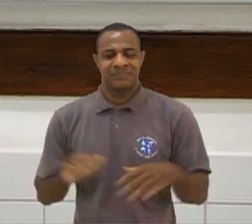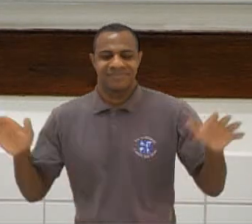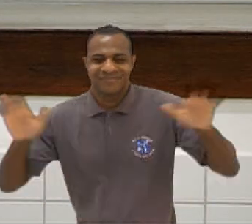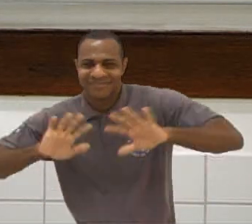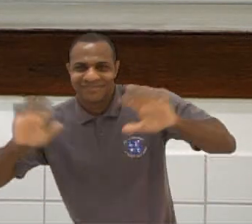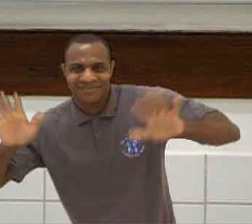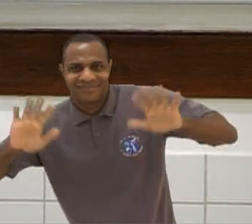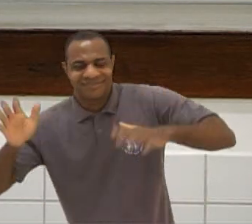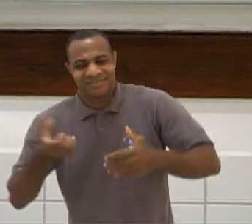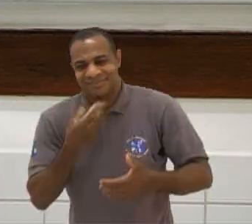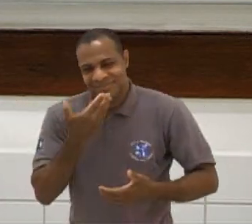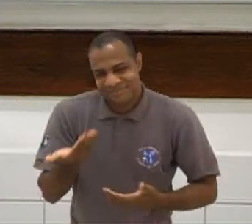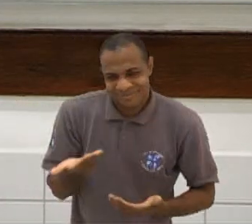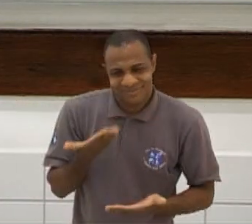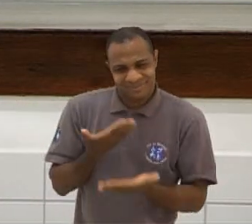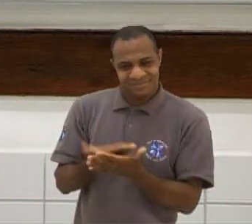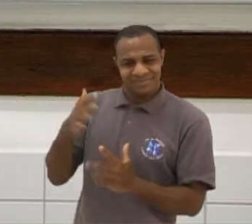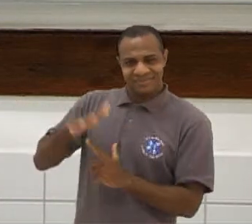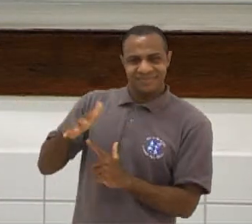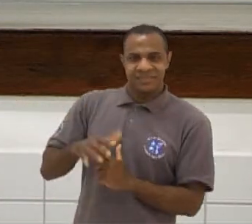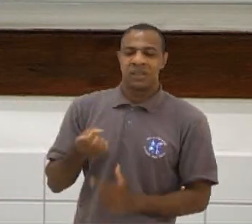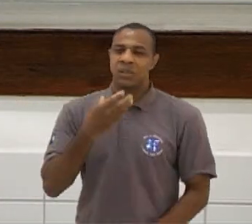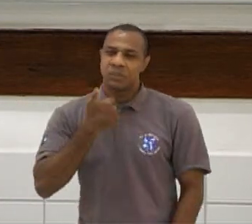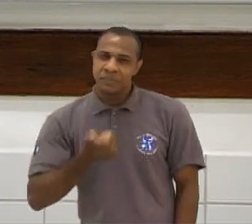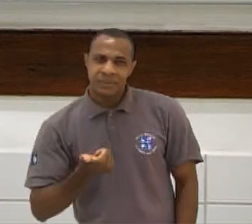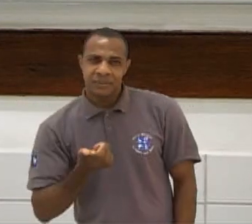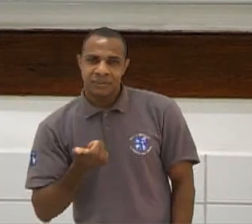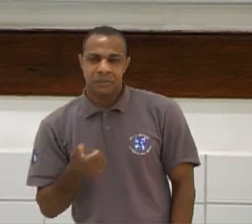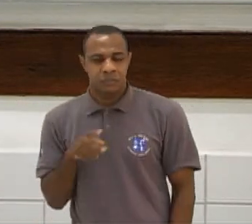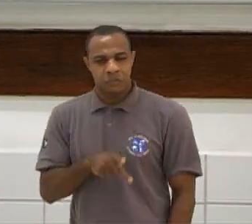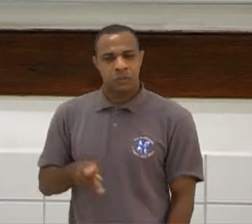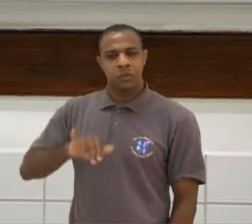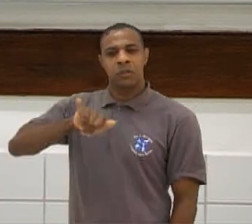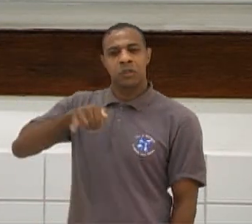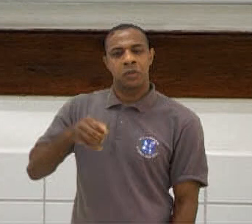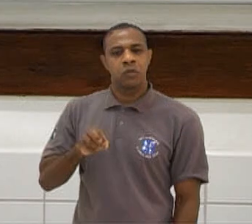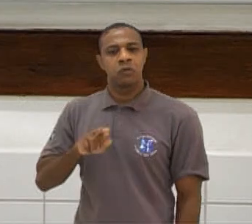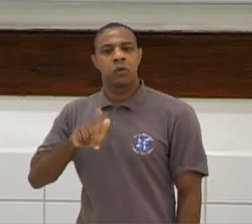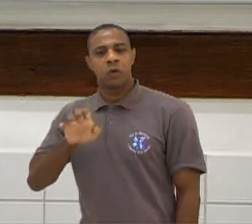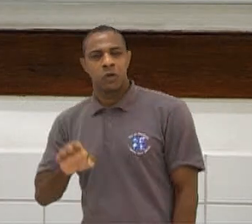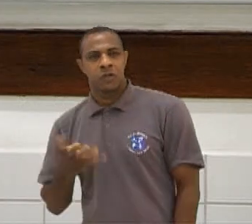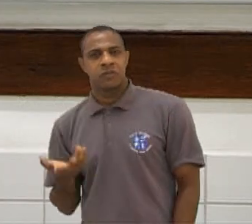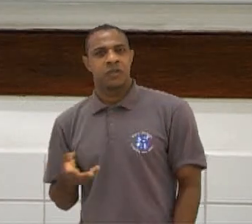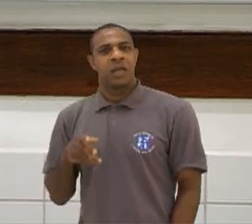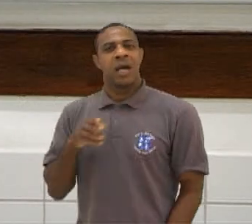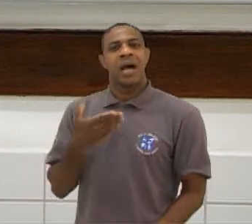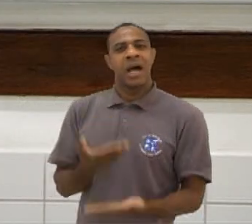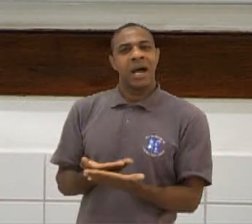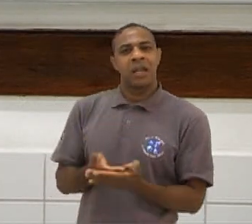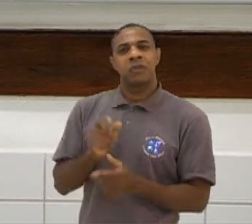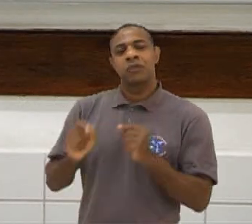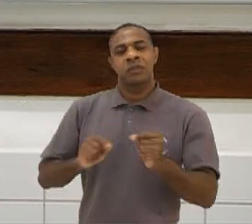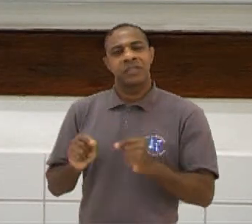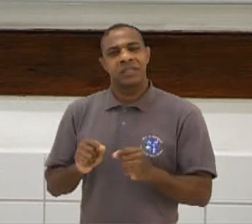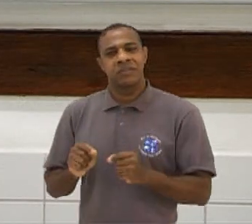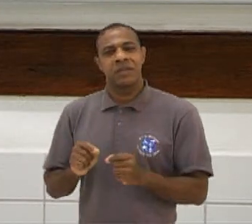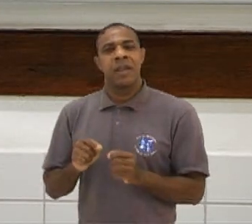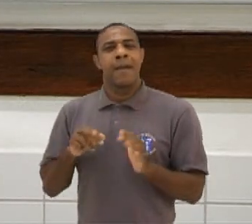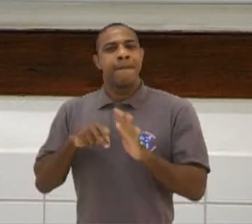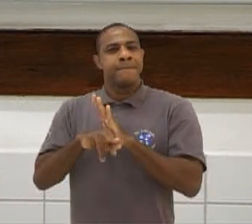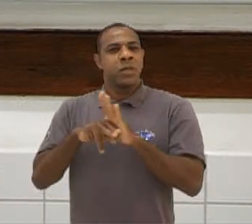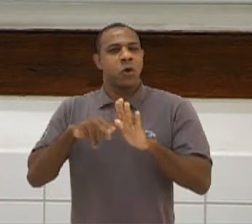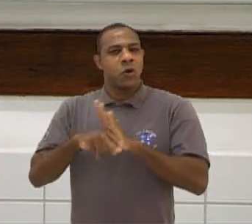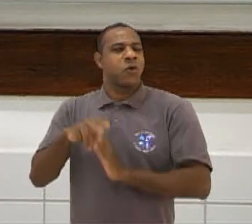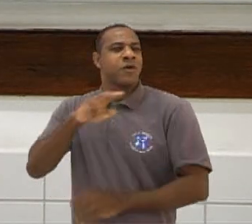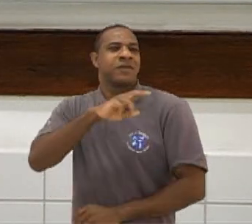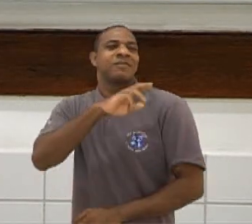Salve, salve, galerinha da Aula Paraná! Tudo bem com vocês? Prof. Jorge na área com mais uma aula de Biologia para a segunda série do ensino médio